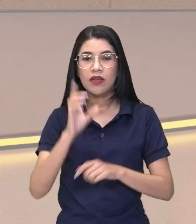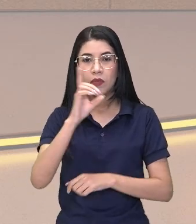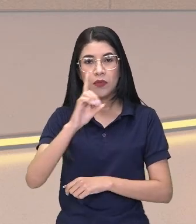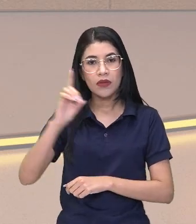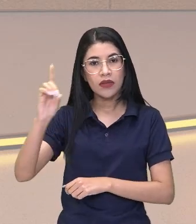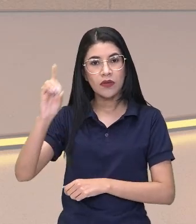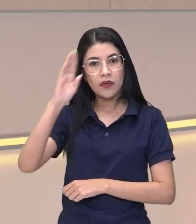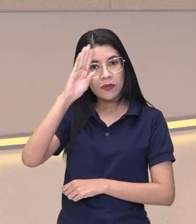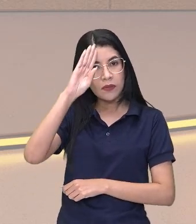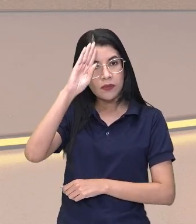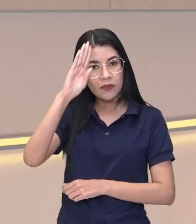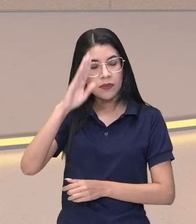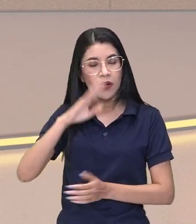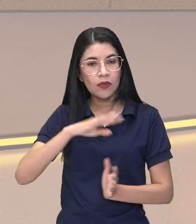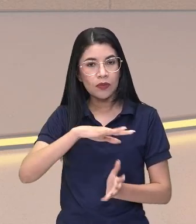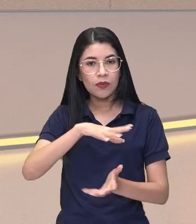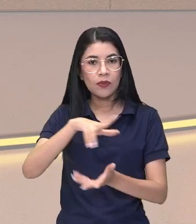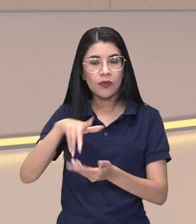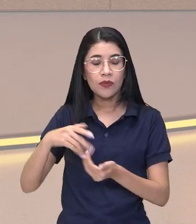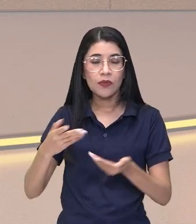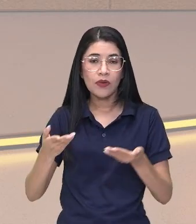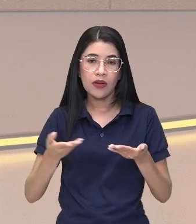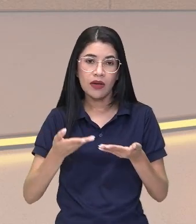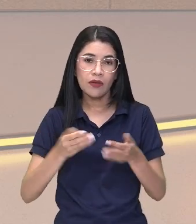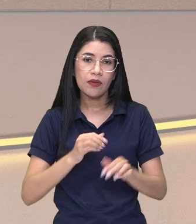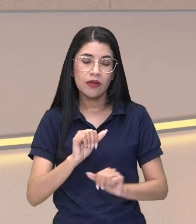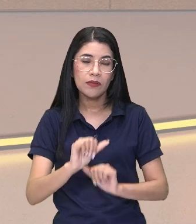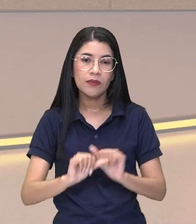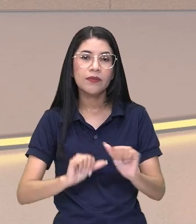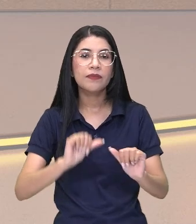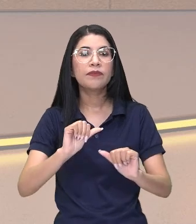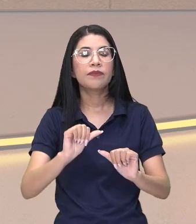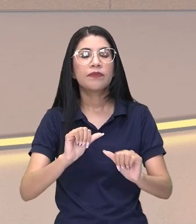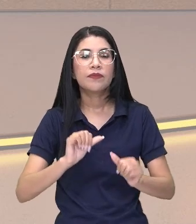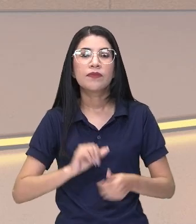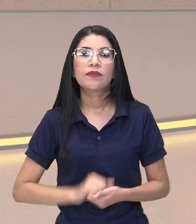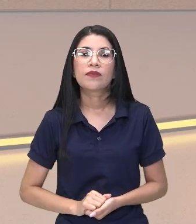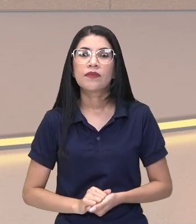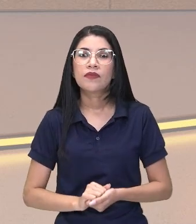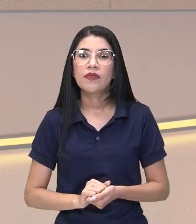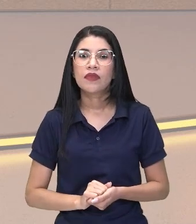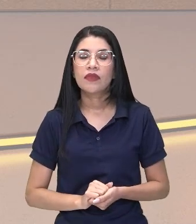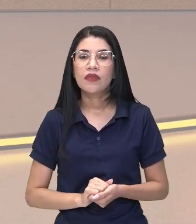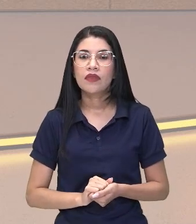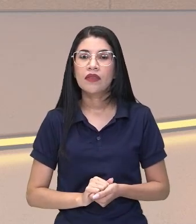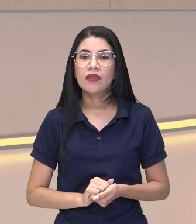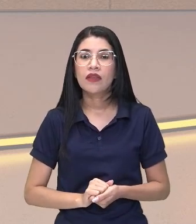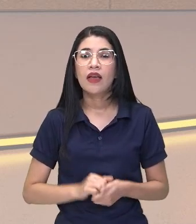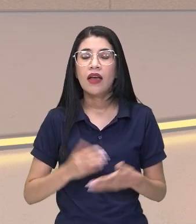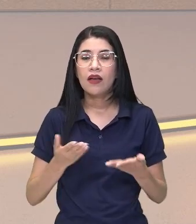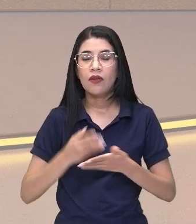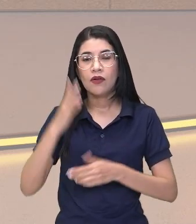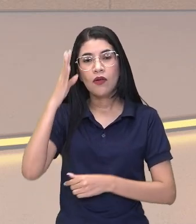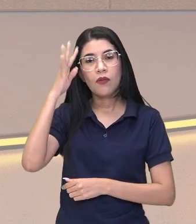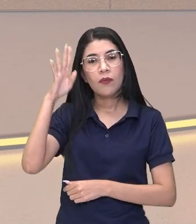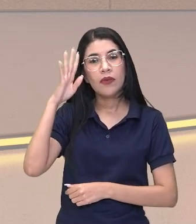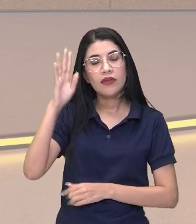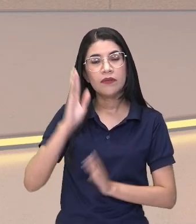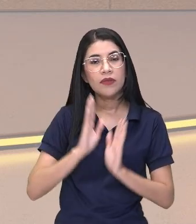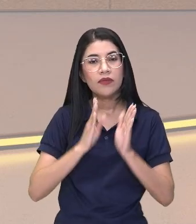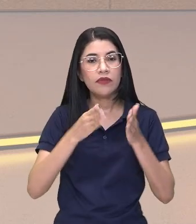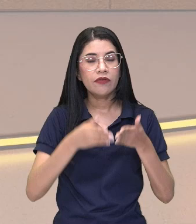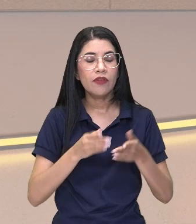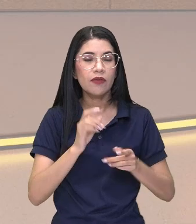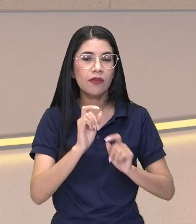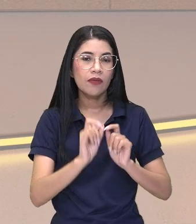centro, agora a gente vai, então, teoricamente, colocar ali, tá certo? Nesse mundo, nesse pensamento, então, aí,